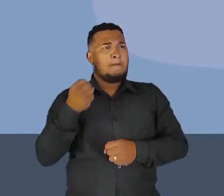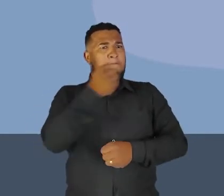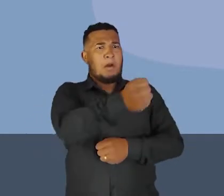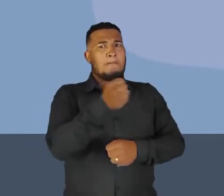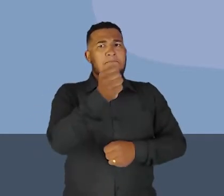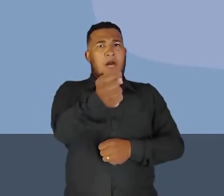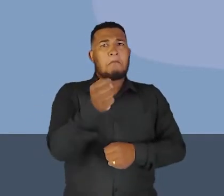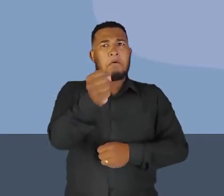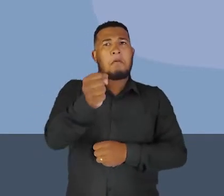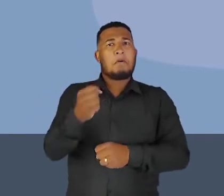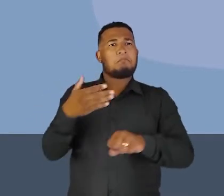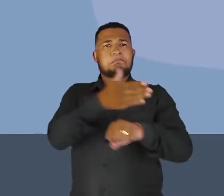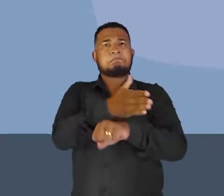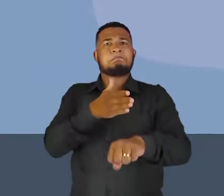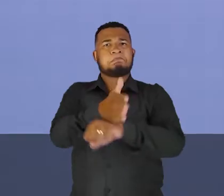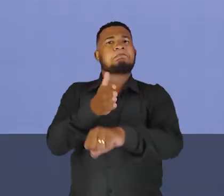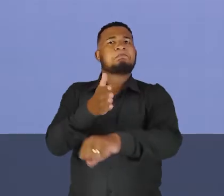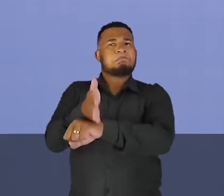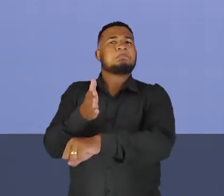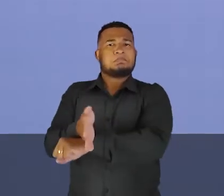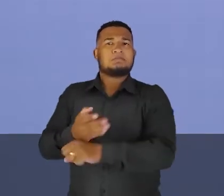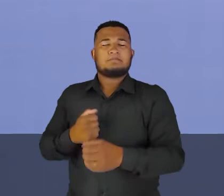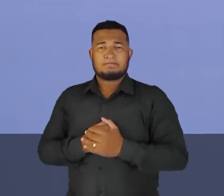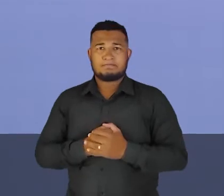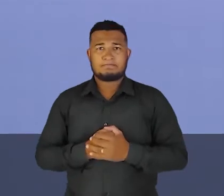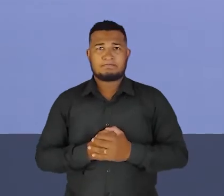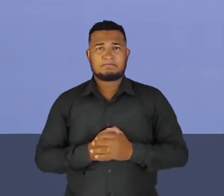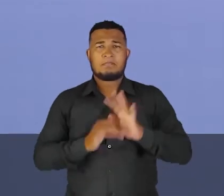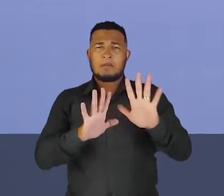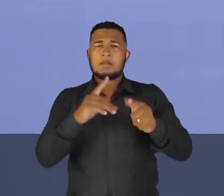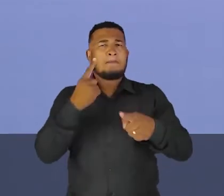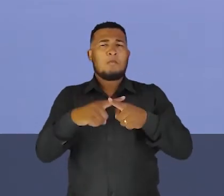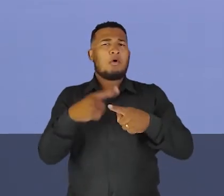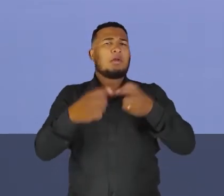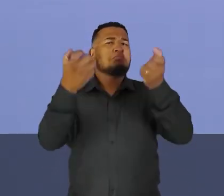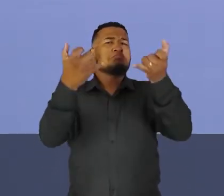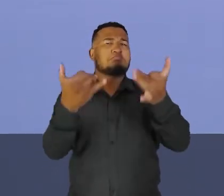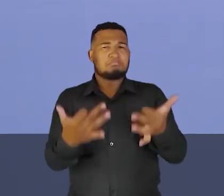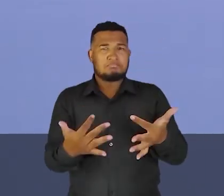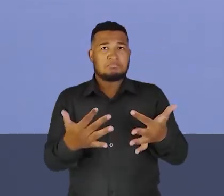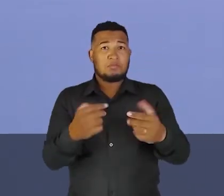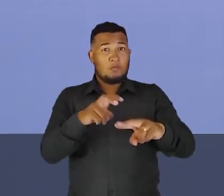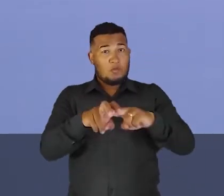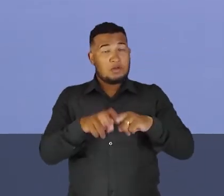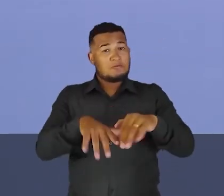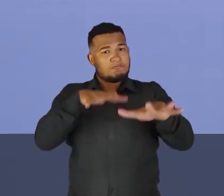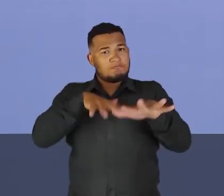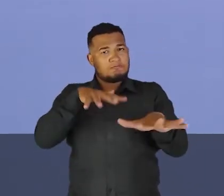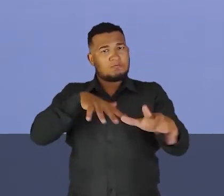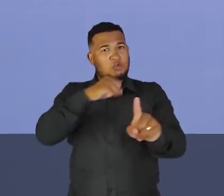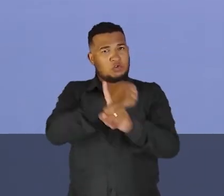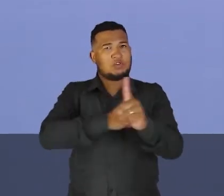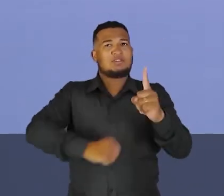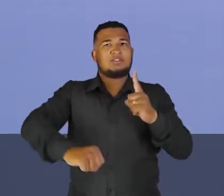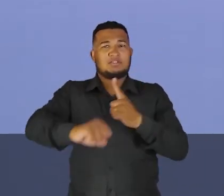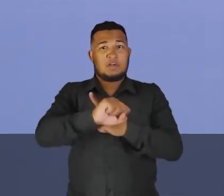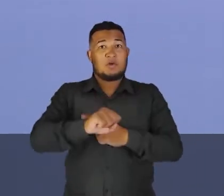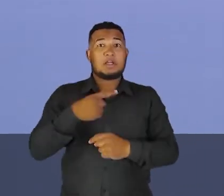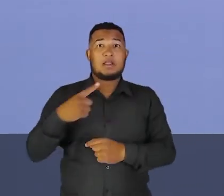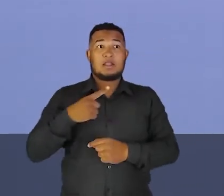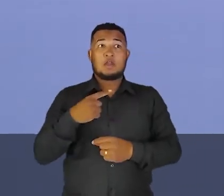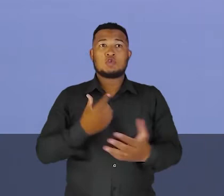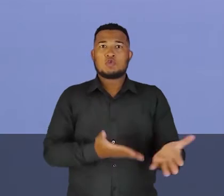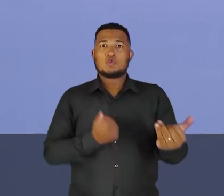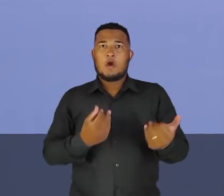sucateamento da educação pública. Olha para mim. Por que a gente está falando sobre isso? Porque os movimentos sociais realizados pelos jovens, né,